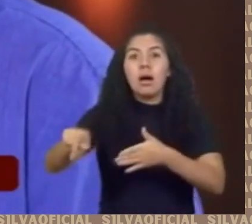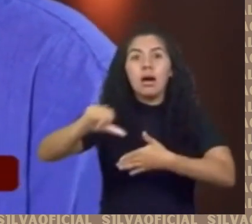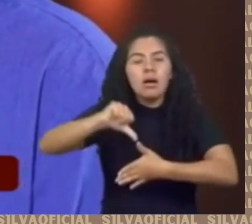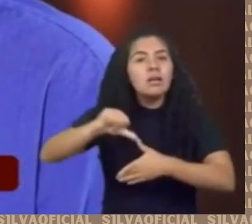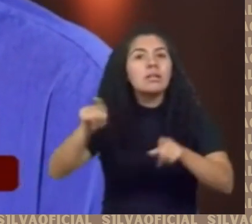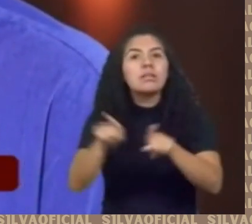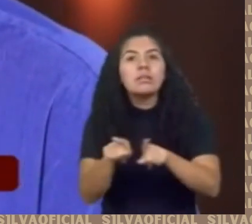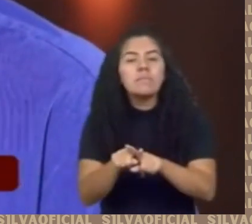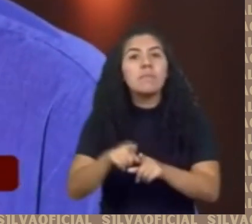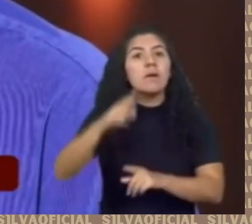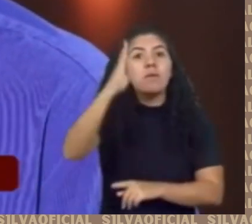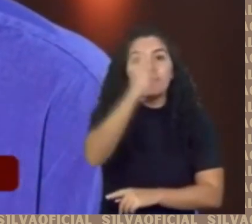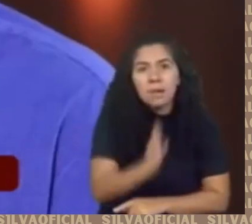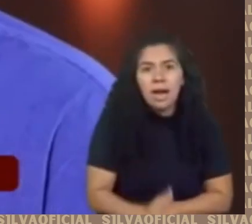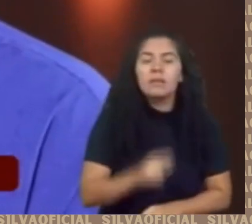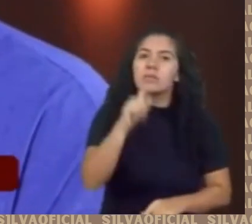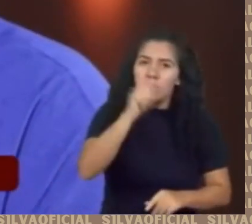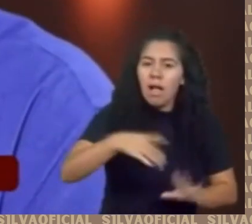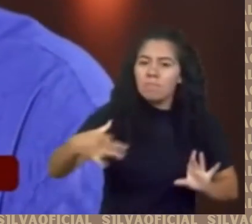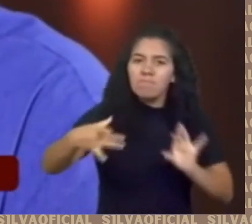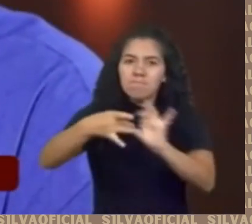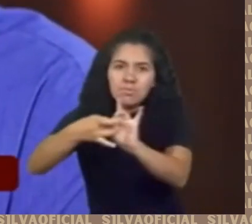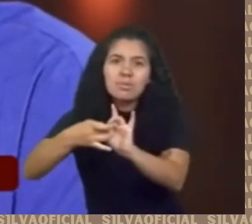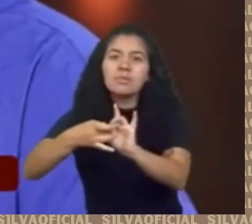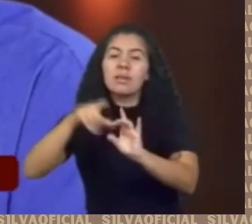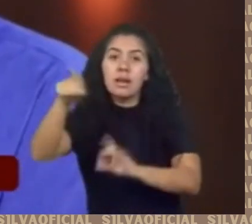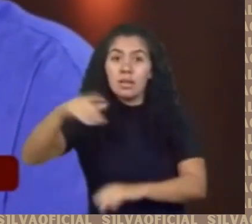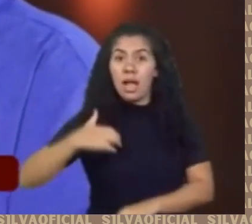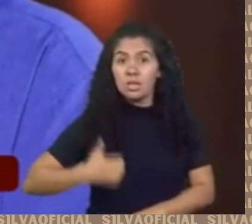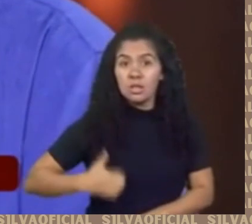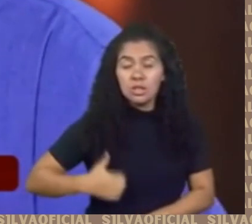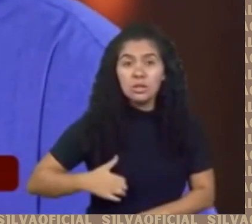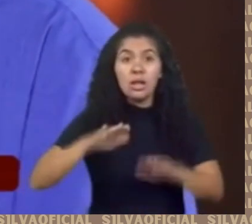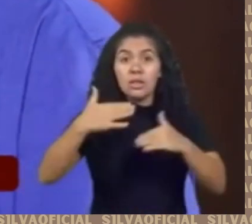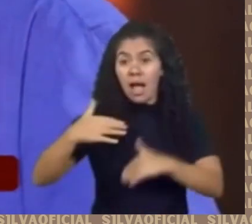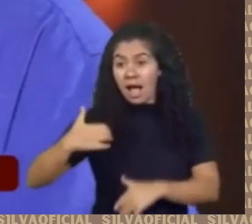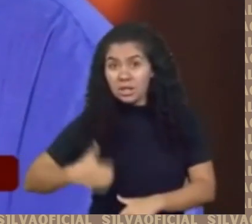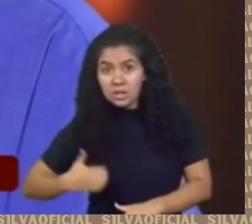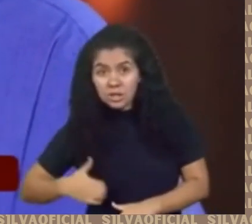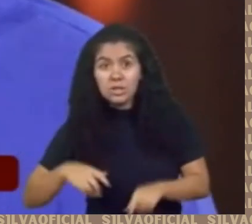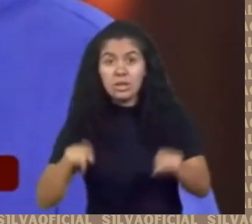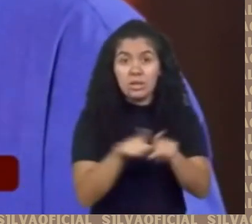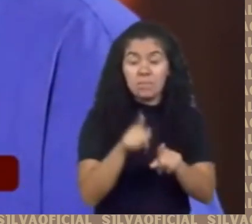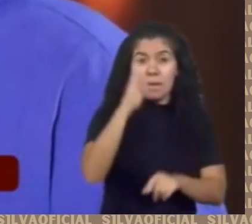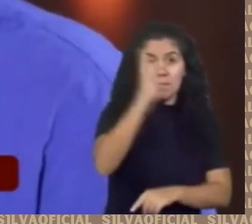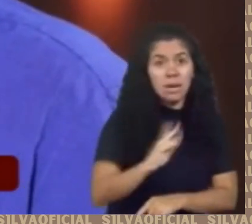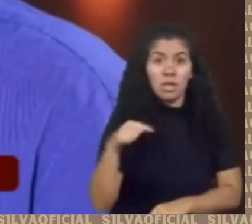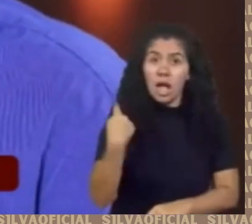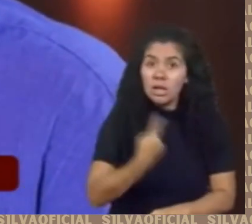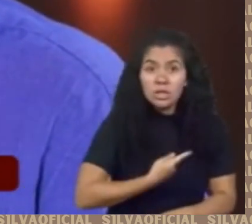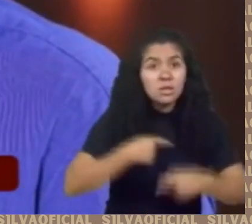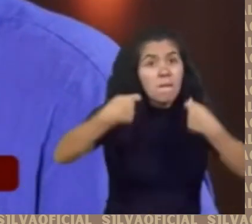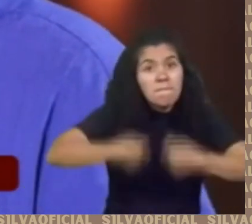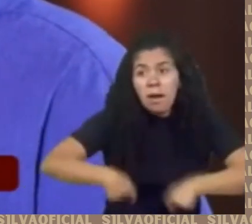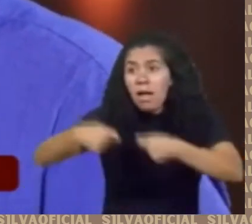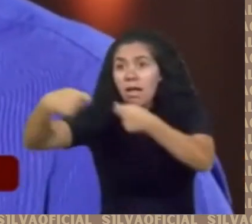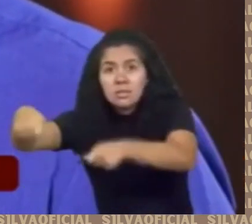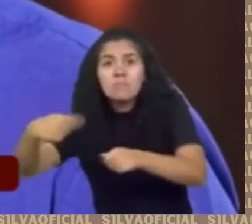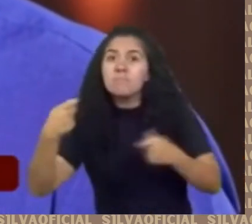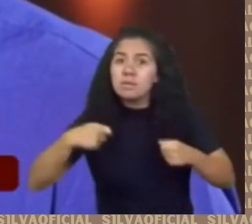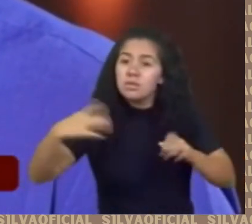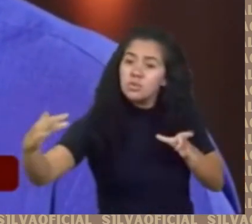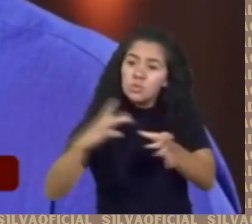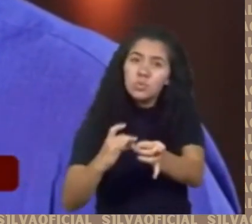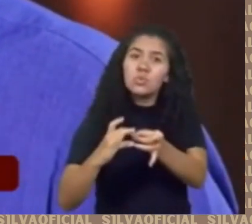comercial da Argentina na América do Sul ou seja Argentina e Brasil nós precisamos um do outro nós pramos junto sem